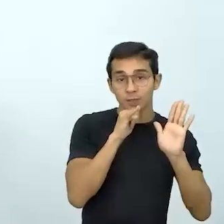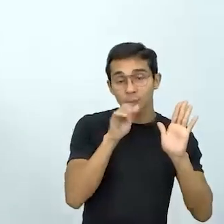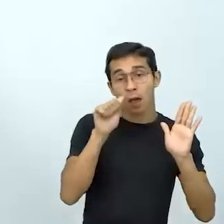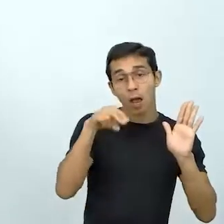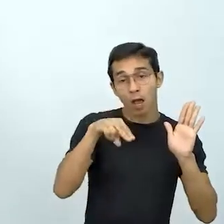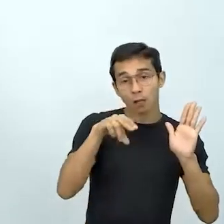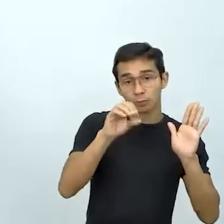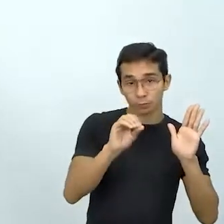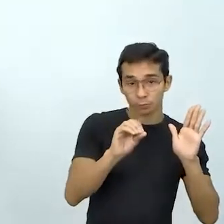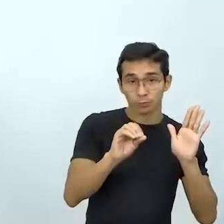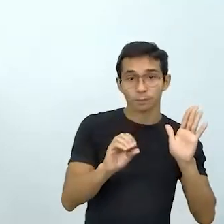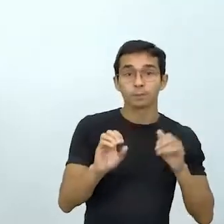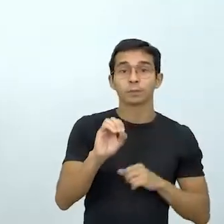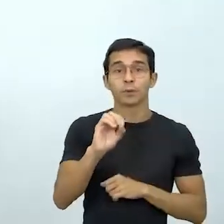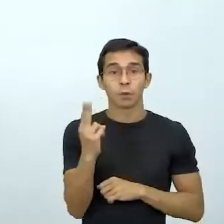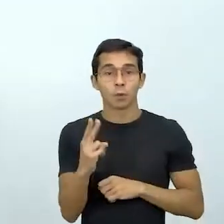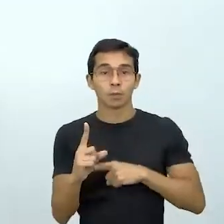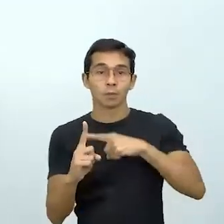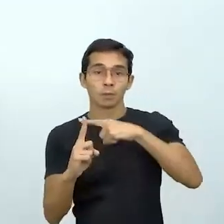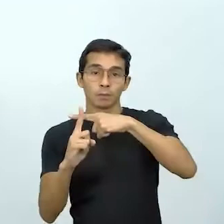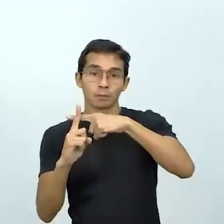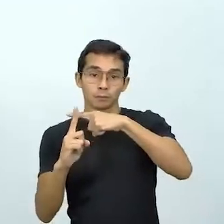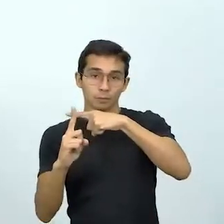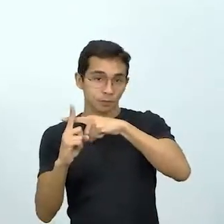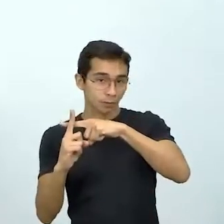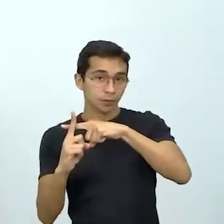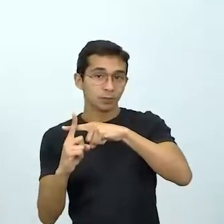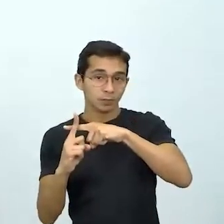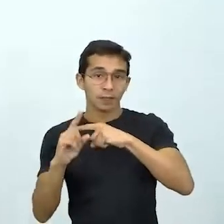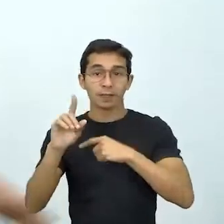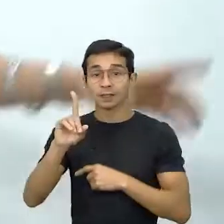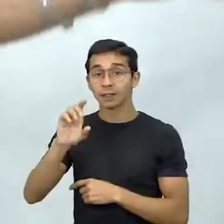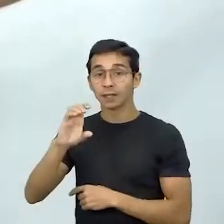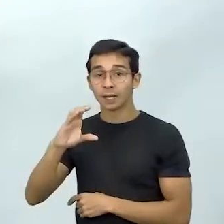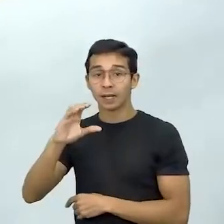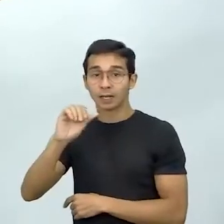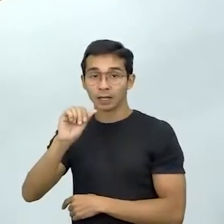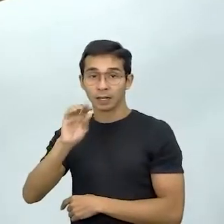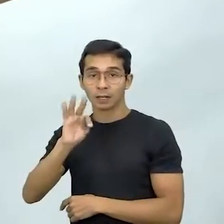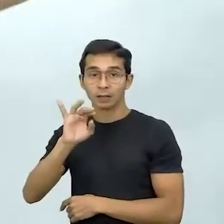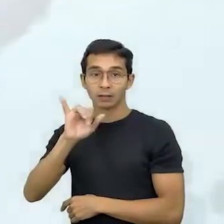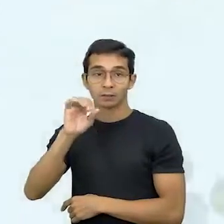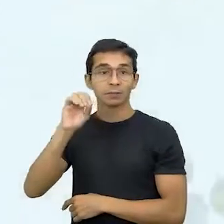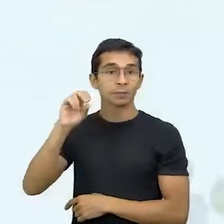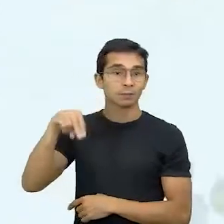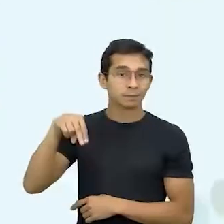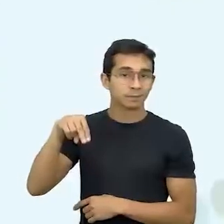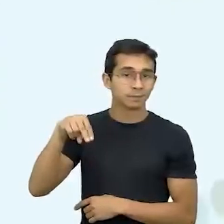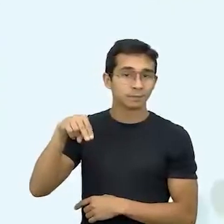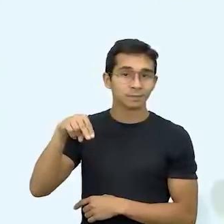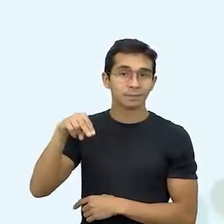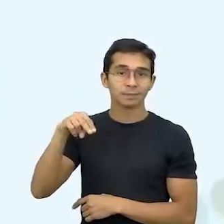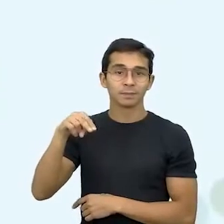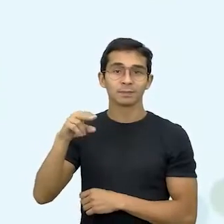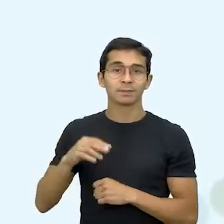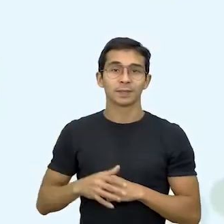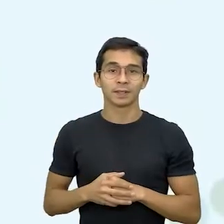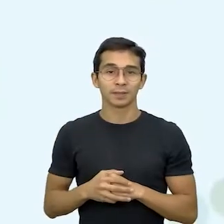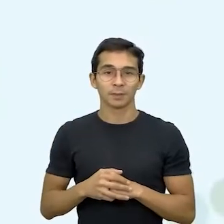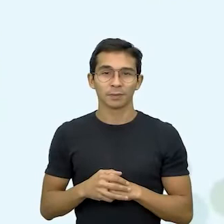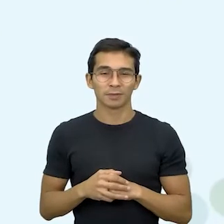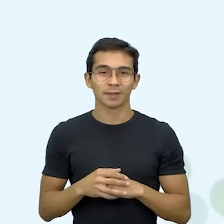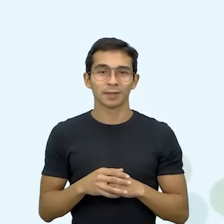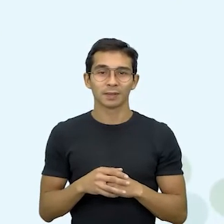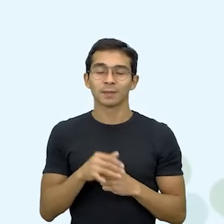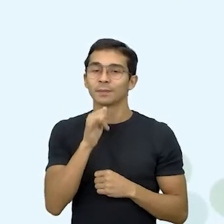carregado positivamente, nós temos aquilo que nós chamamos de cátion, certo? Então nós temos substâncias que são formadas por ânions e cátions.